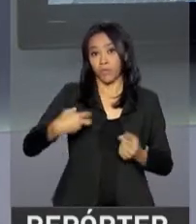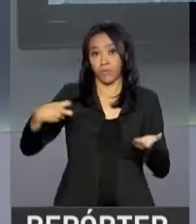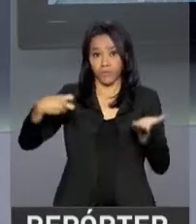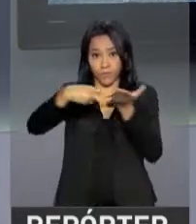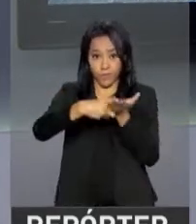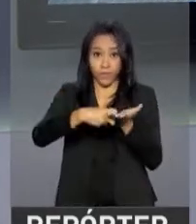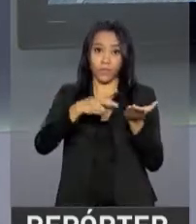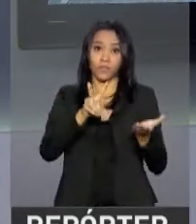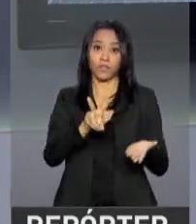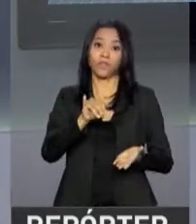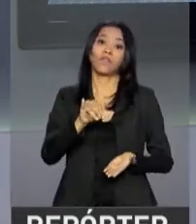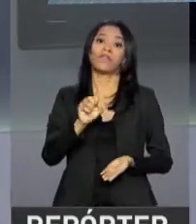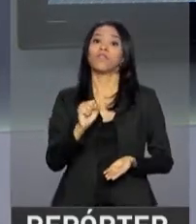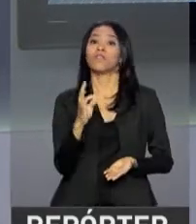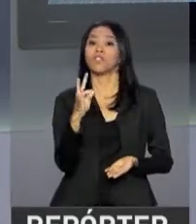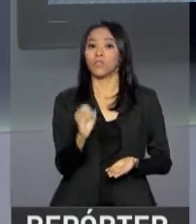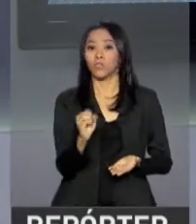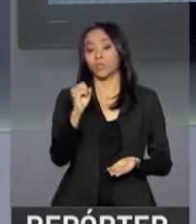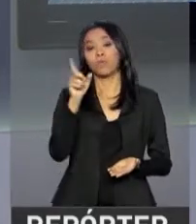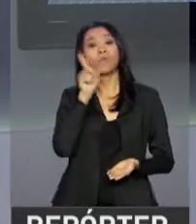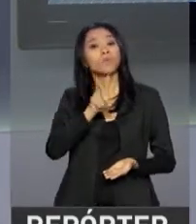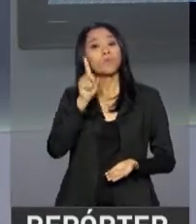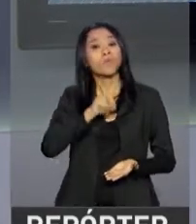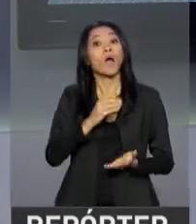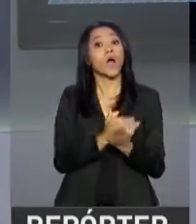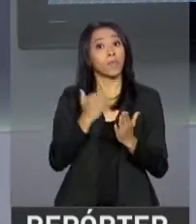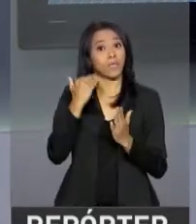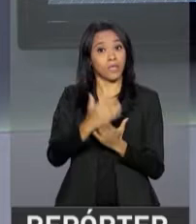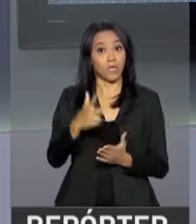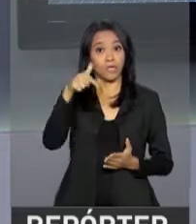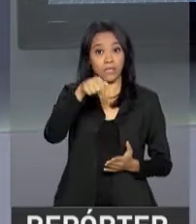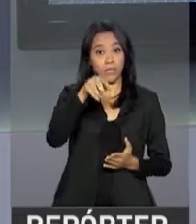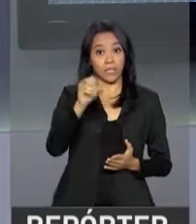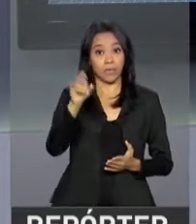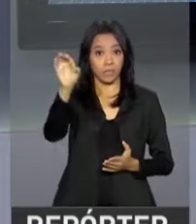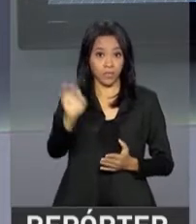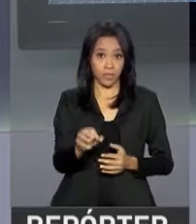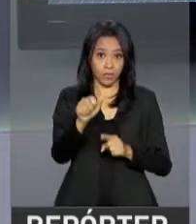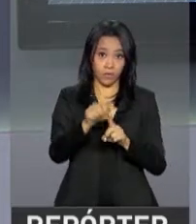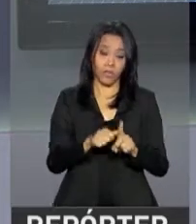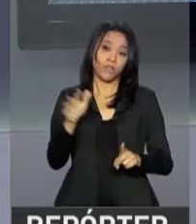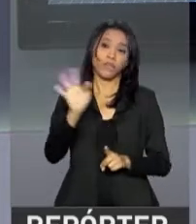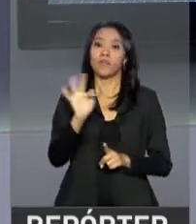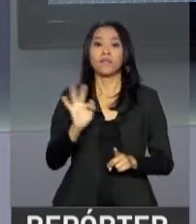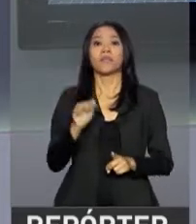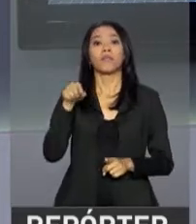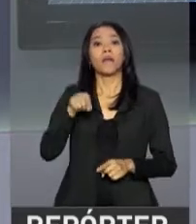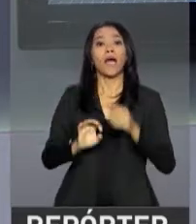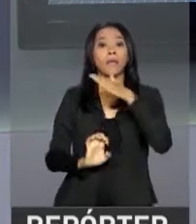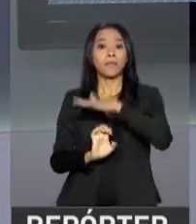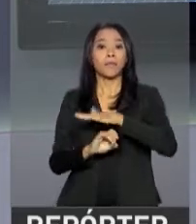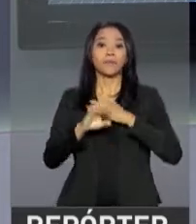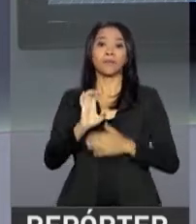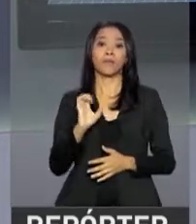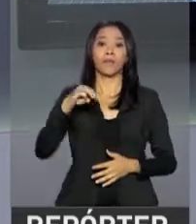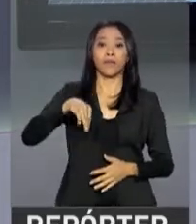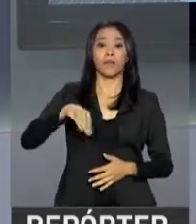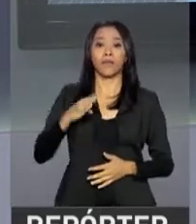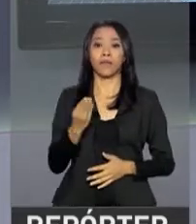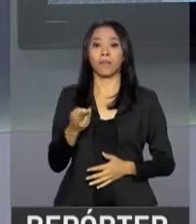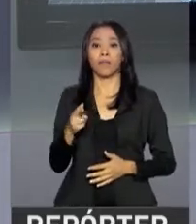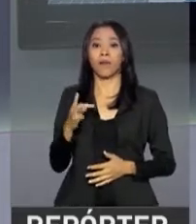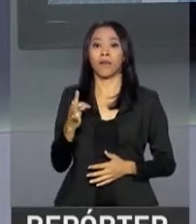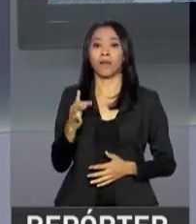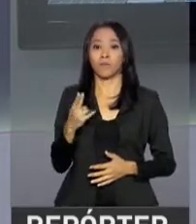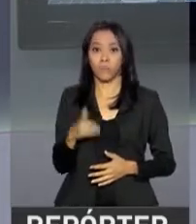brasileiros por norte-americanos cresceram 70% em fevereiro segundo o instituto brasileiro do turismo embratur o aumento foi